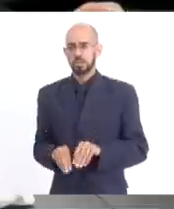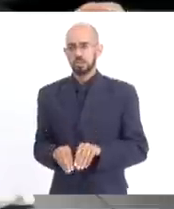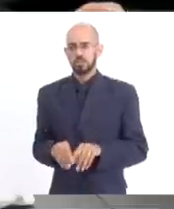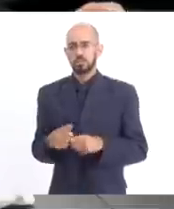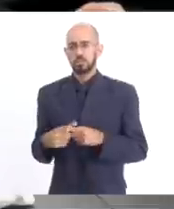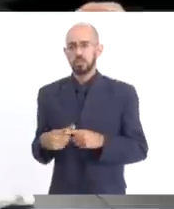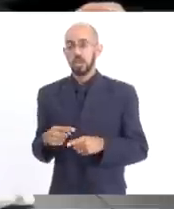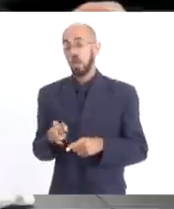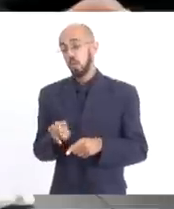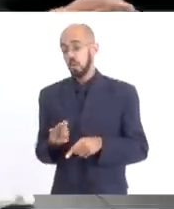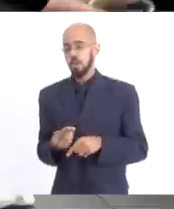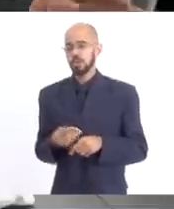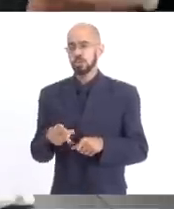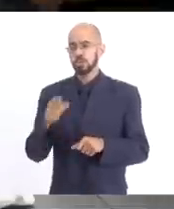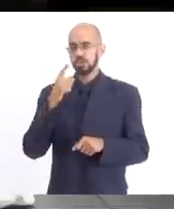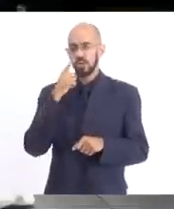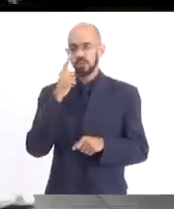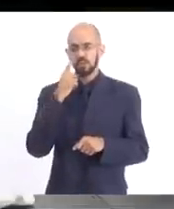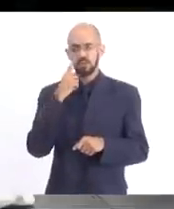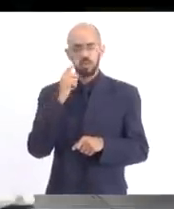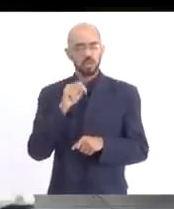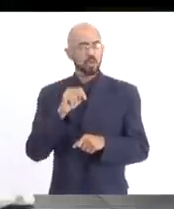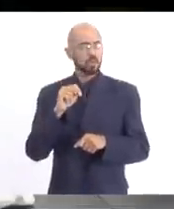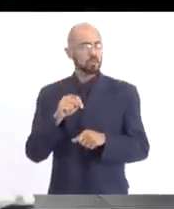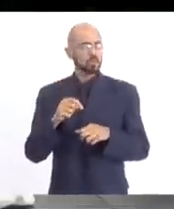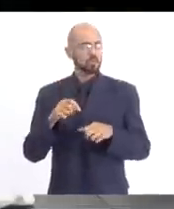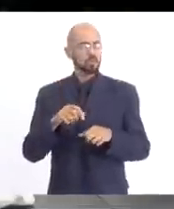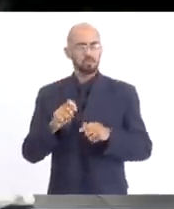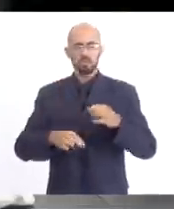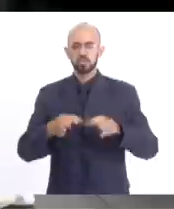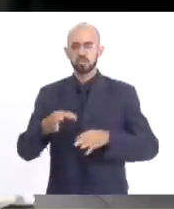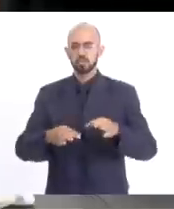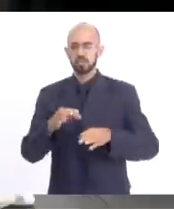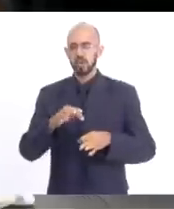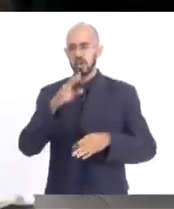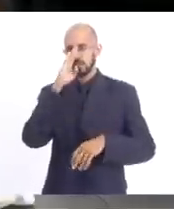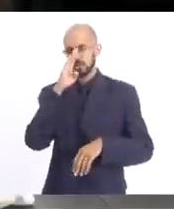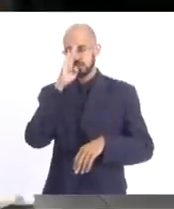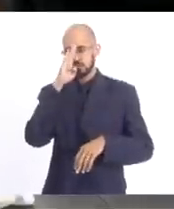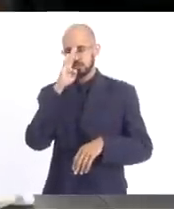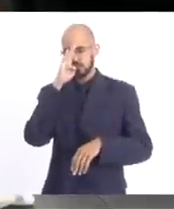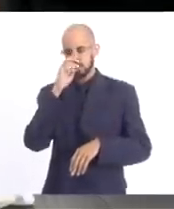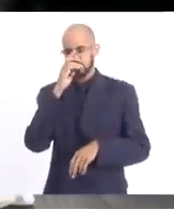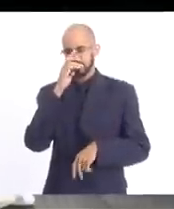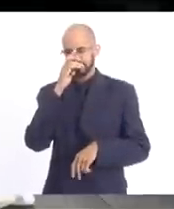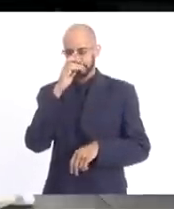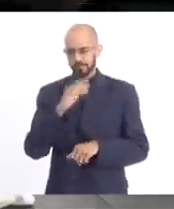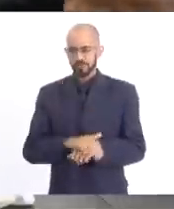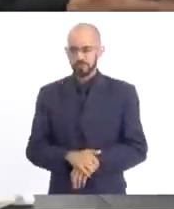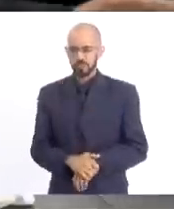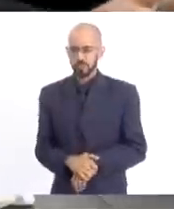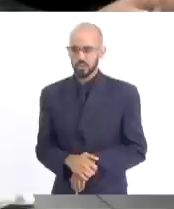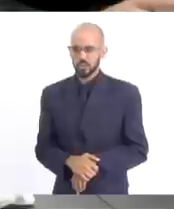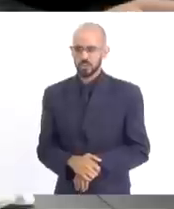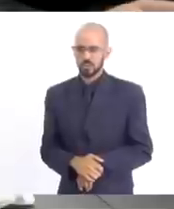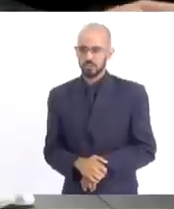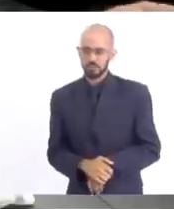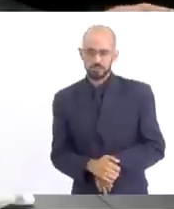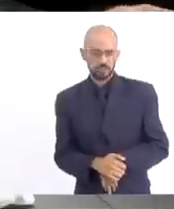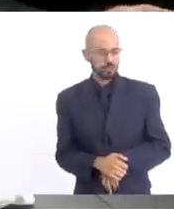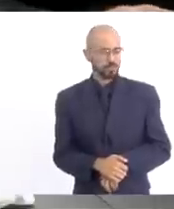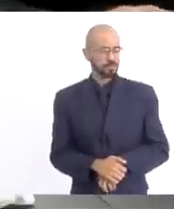um sinal de injustiça absurda. O coronel full, tenente coronel, major, continua recebendo a gratificação